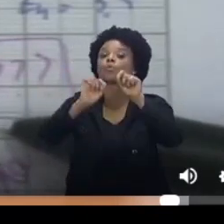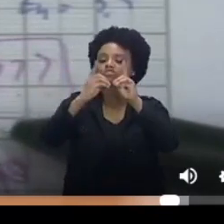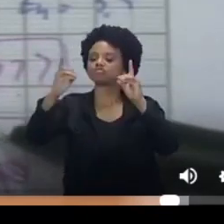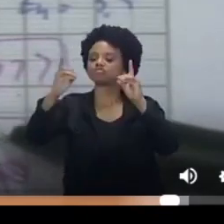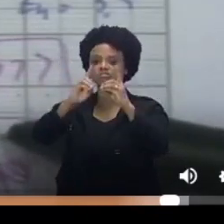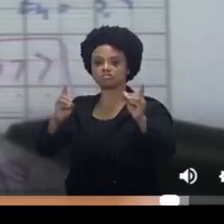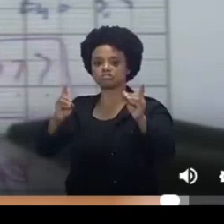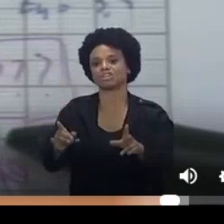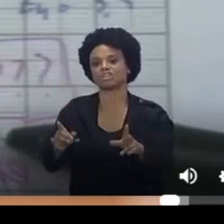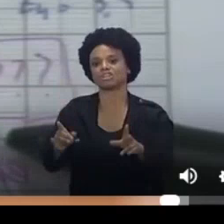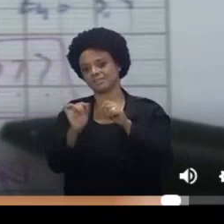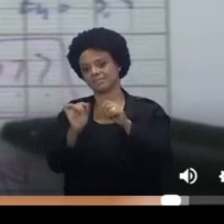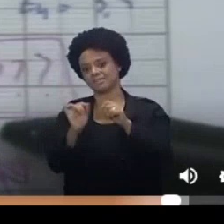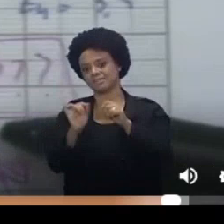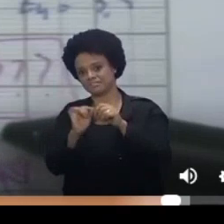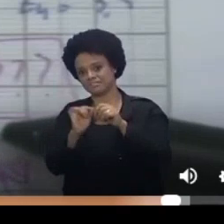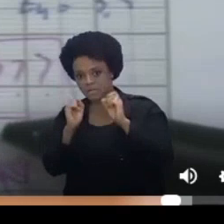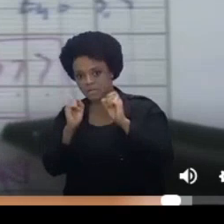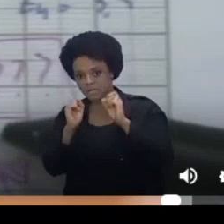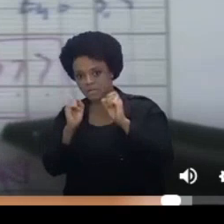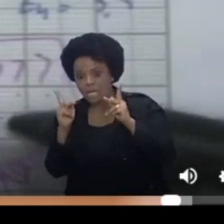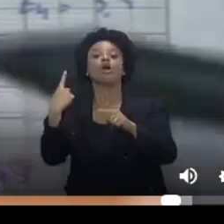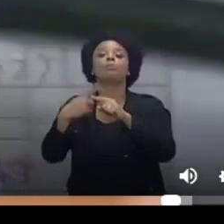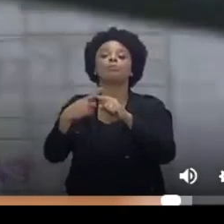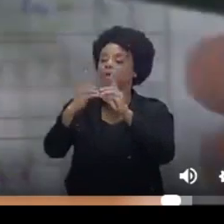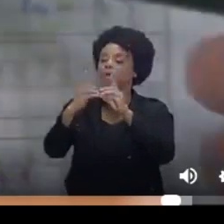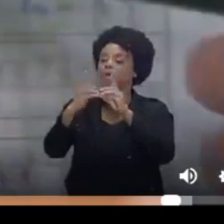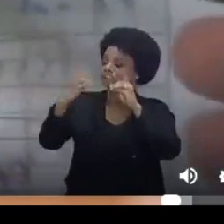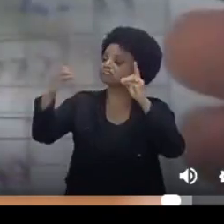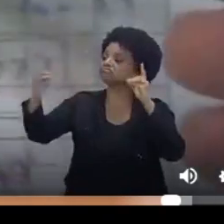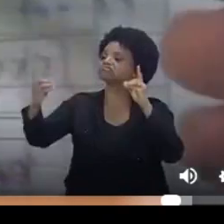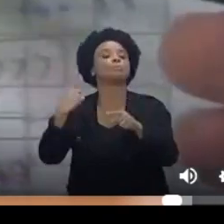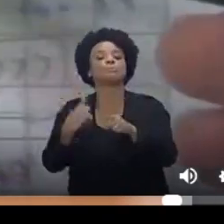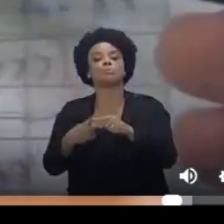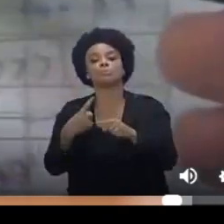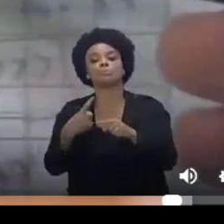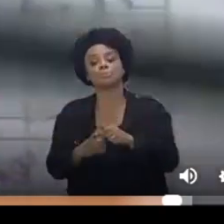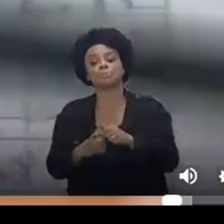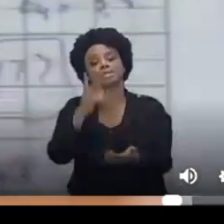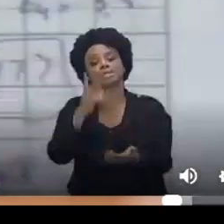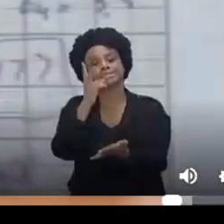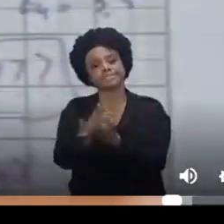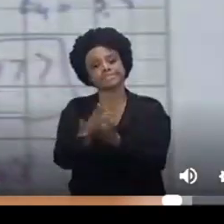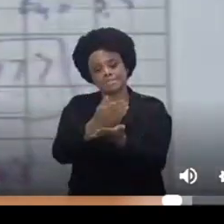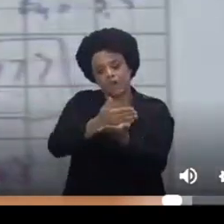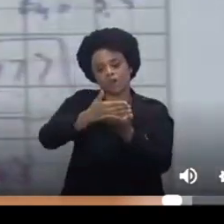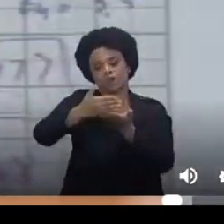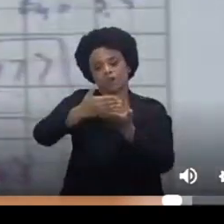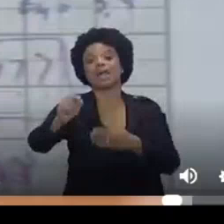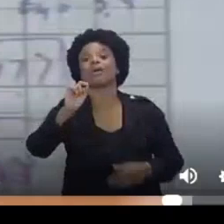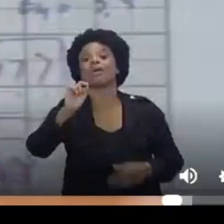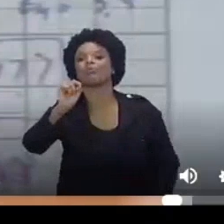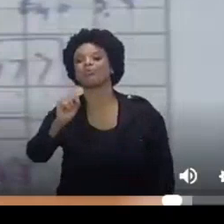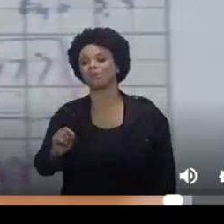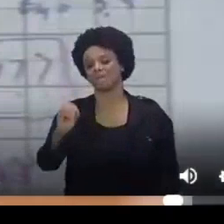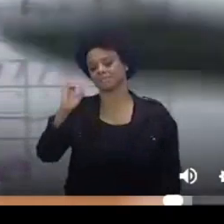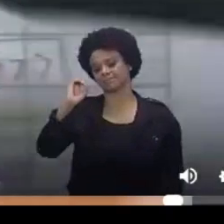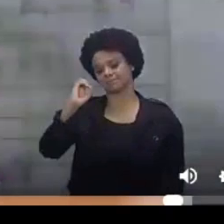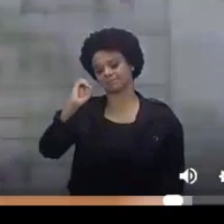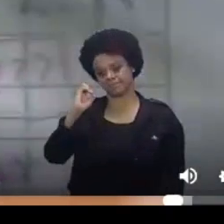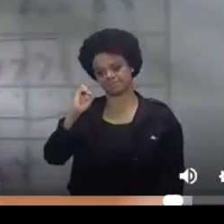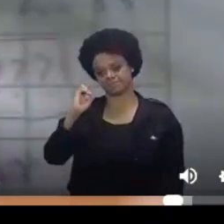percorrida, certo? Por que a distância percorrida? Porque você partiu sempre de 0, ou